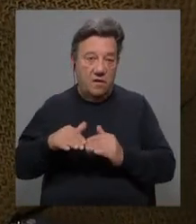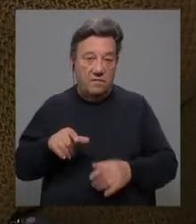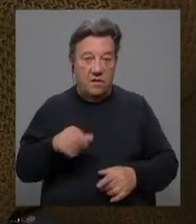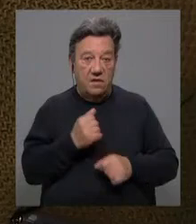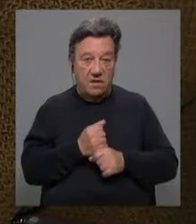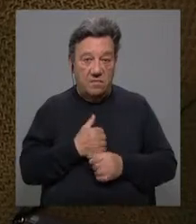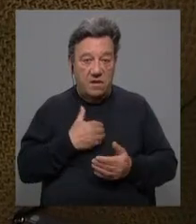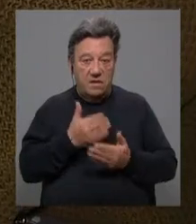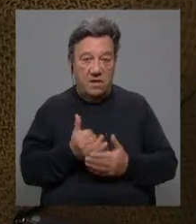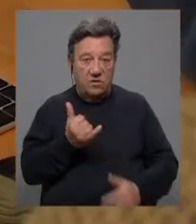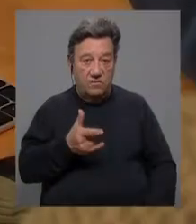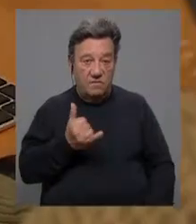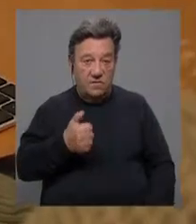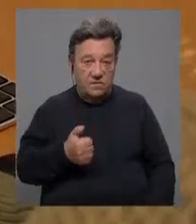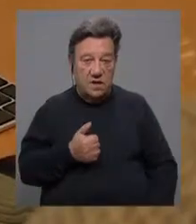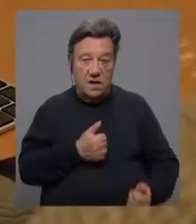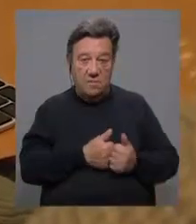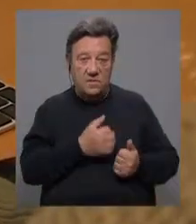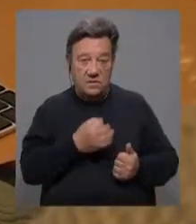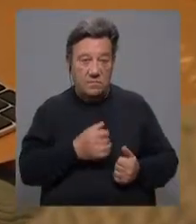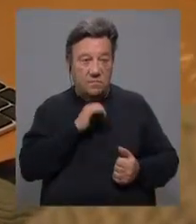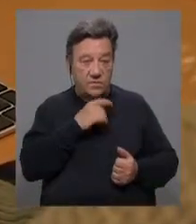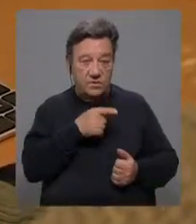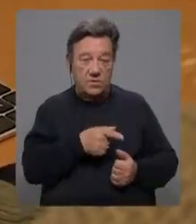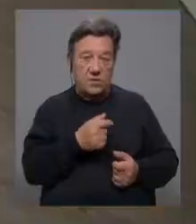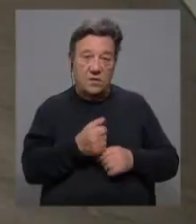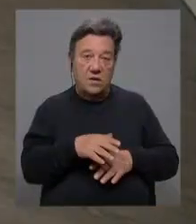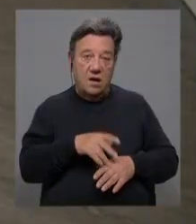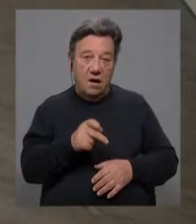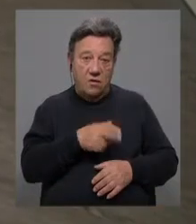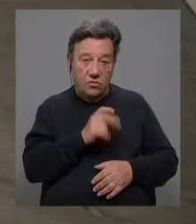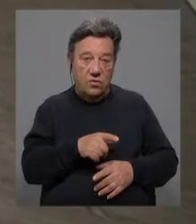estender-se até 2025, acompanhado sempre que possível pelos autores ou